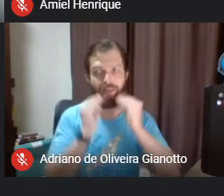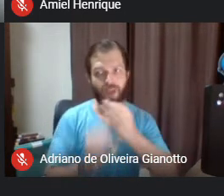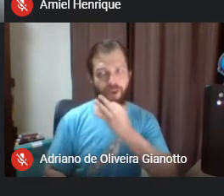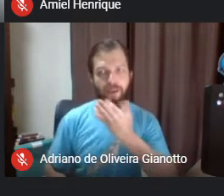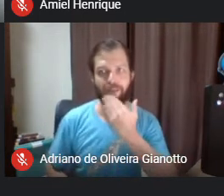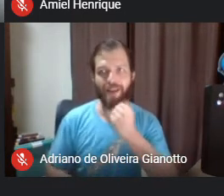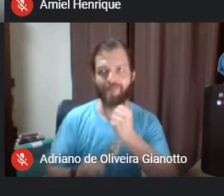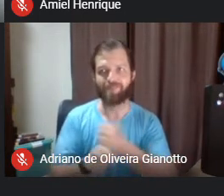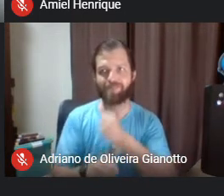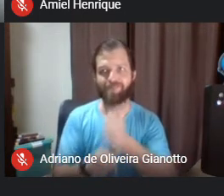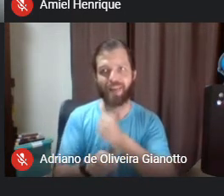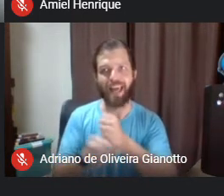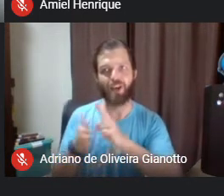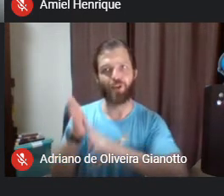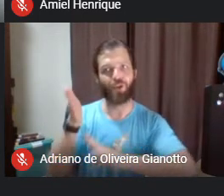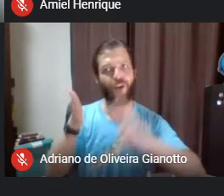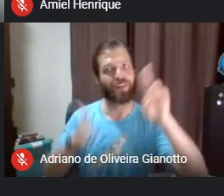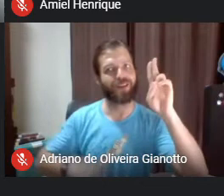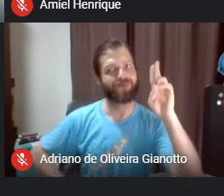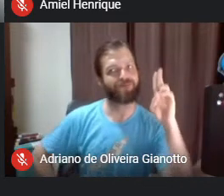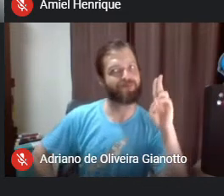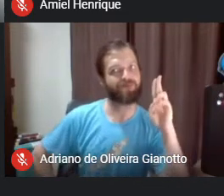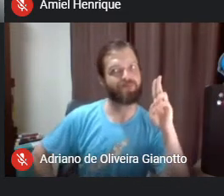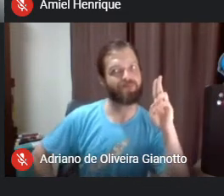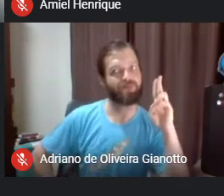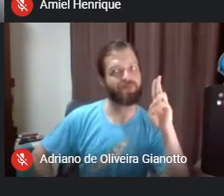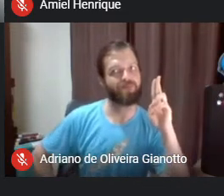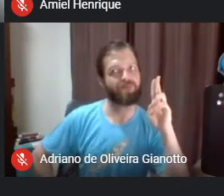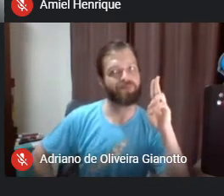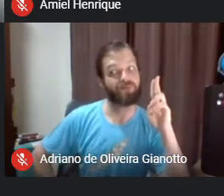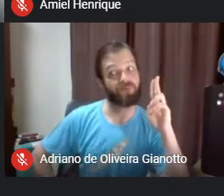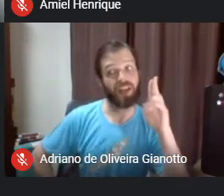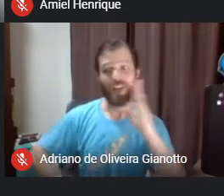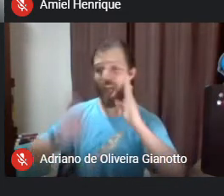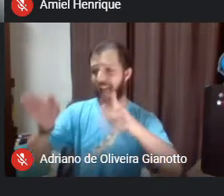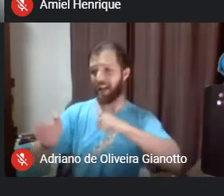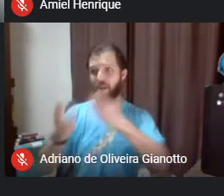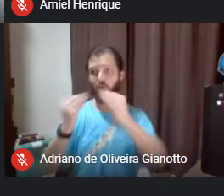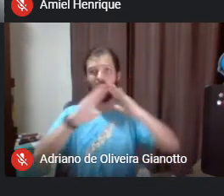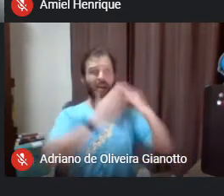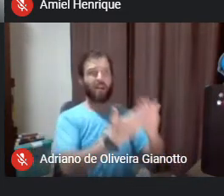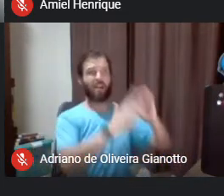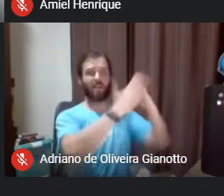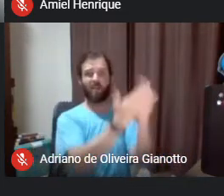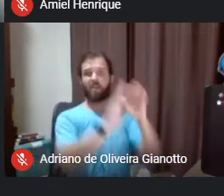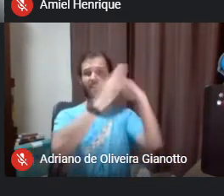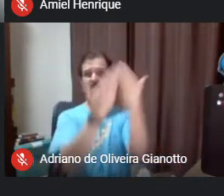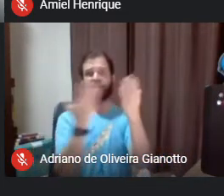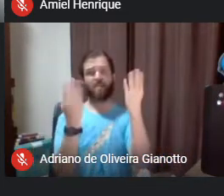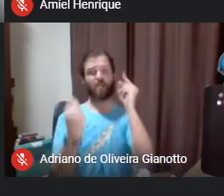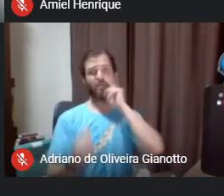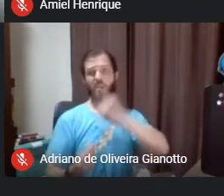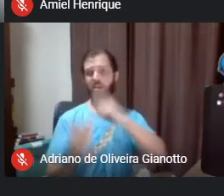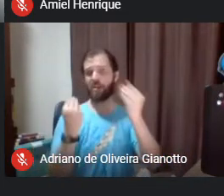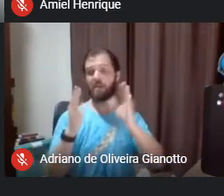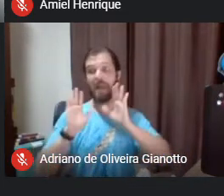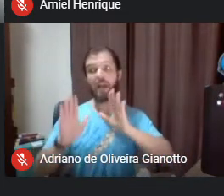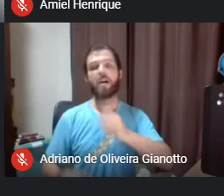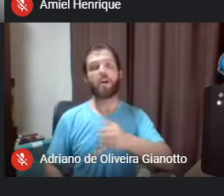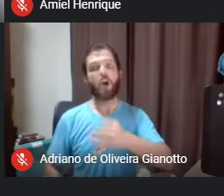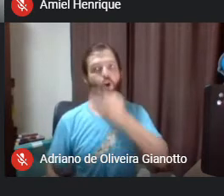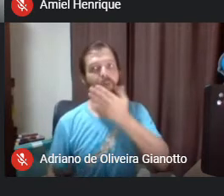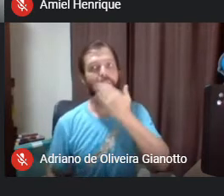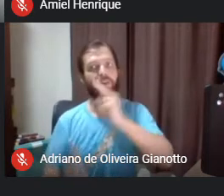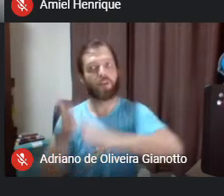Muito bem. E Lincoln falou assim, olha, eu sugiro que nós criamos aí, quem sabe, uma universidade, porque já há